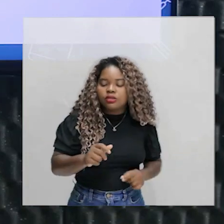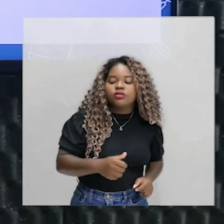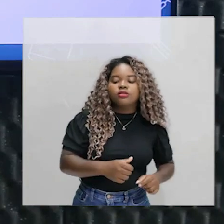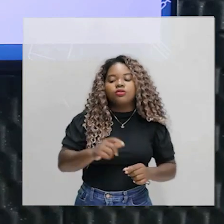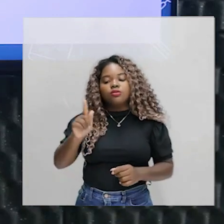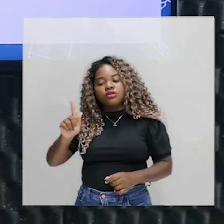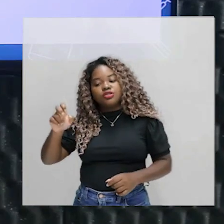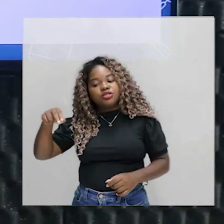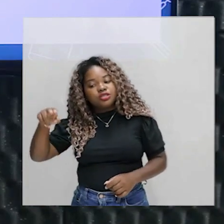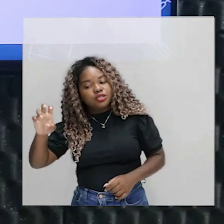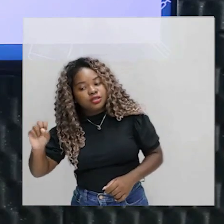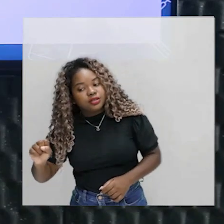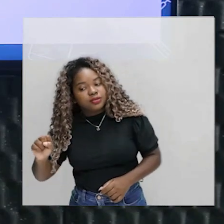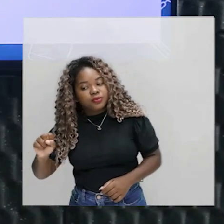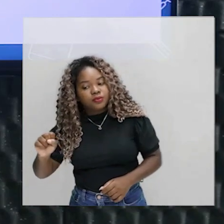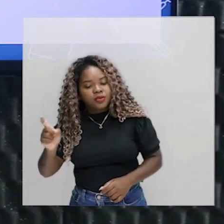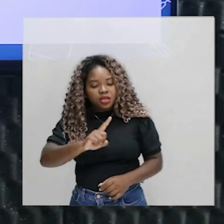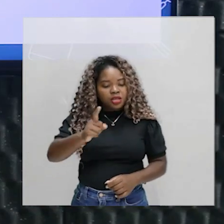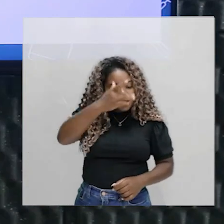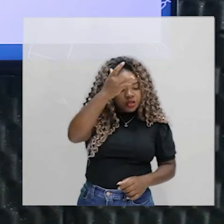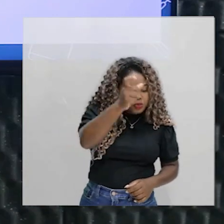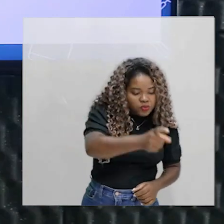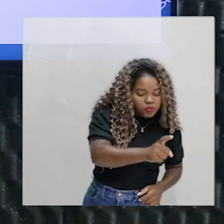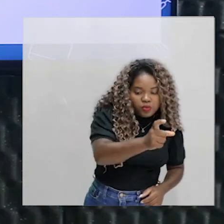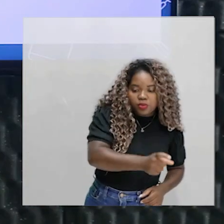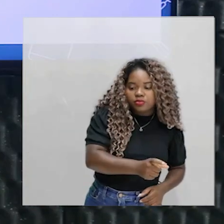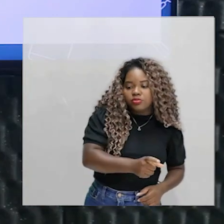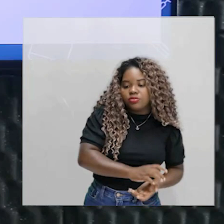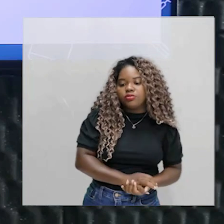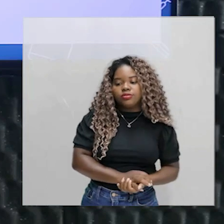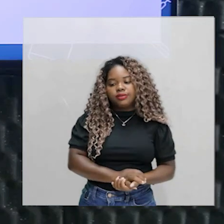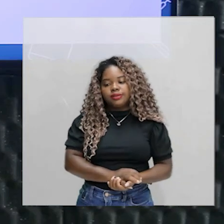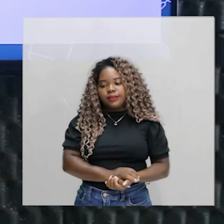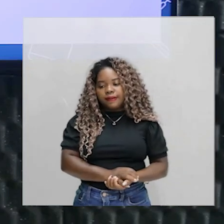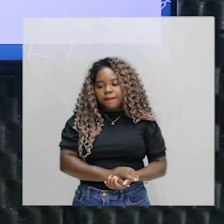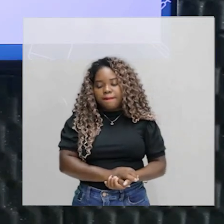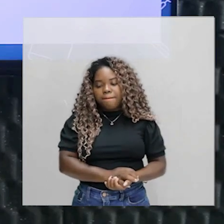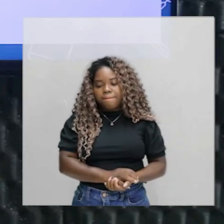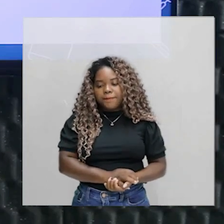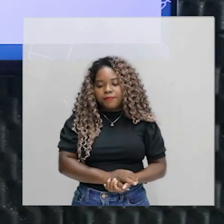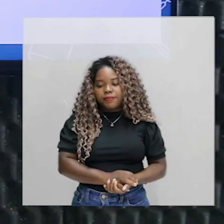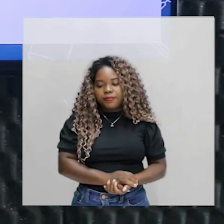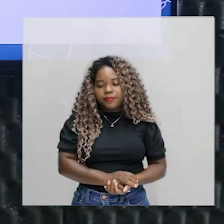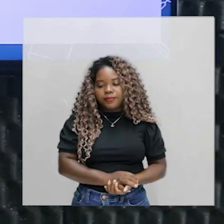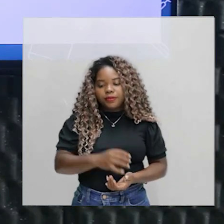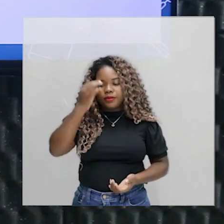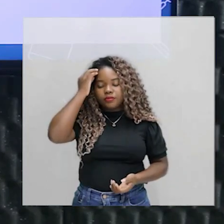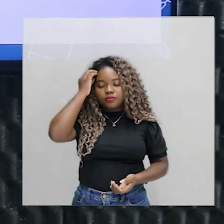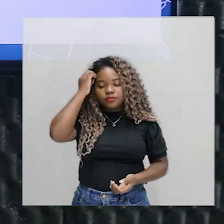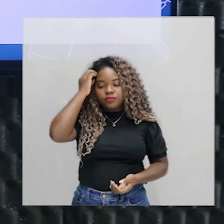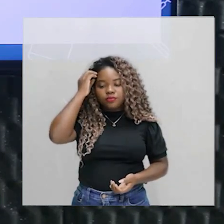gênes tá e não os indivíduos estes seriam nada mais do que veículo genéticos então